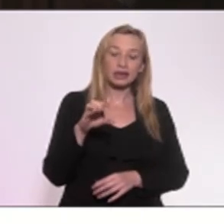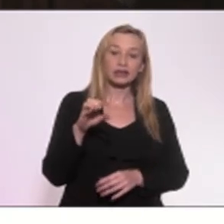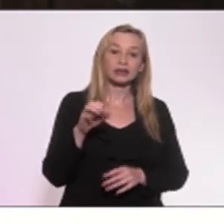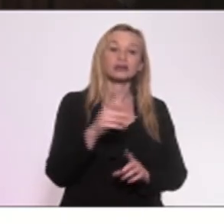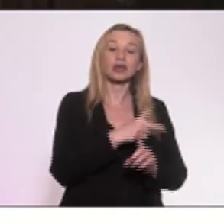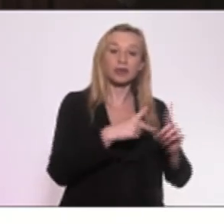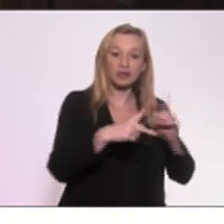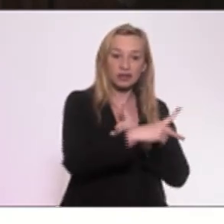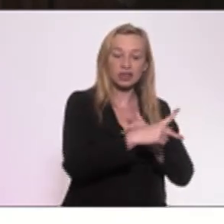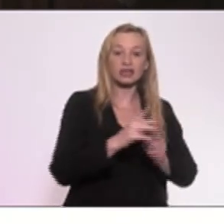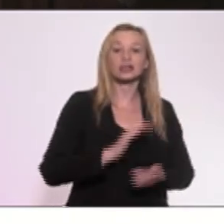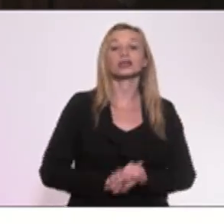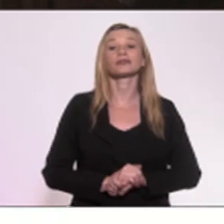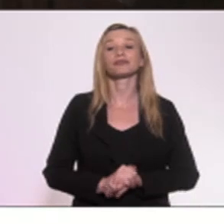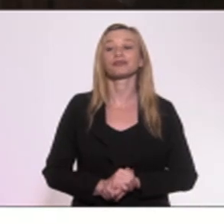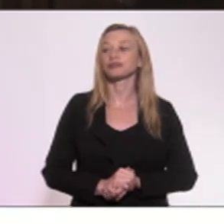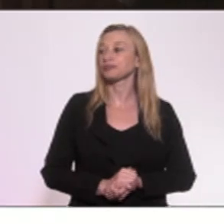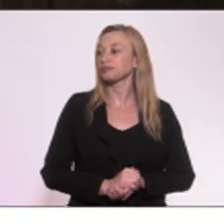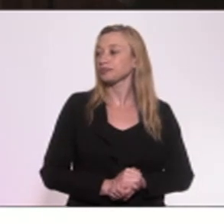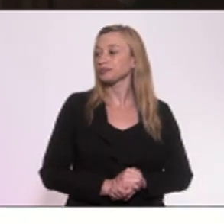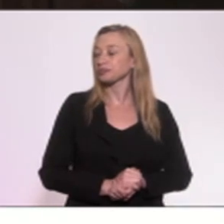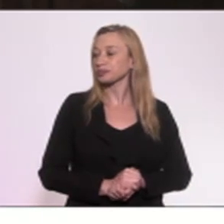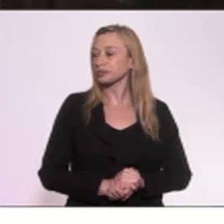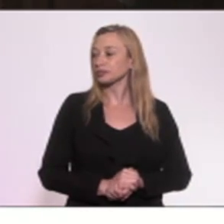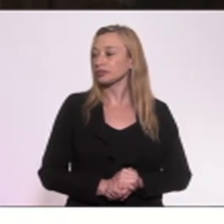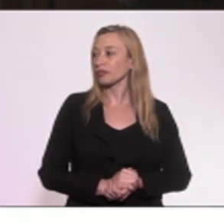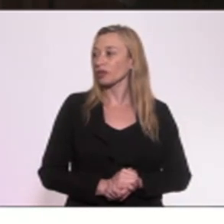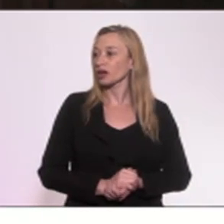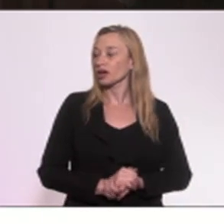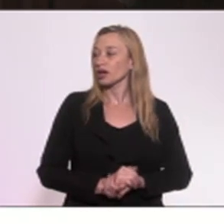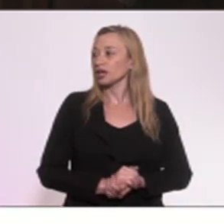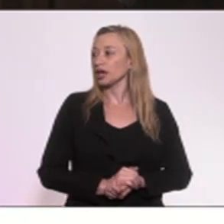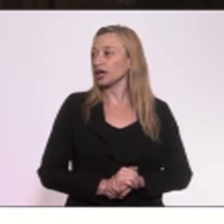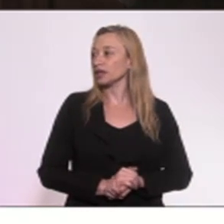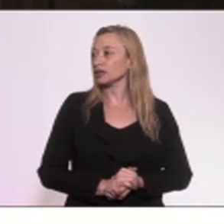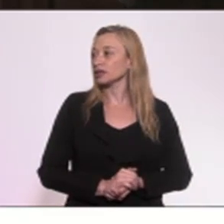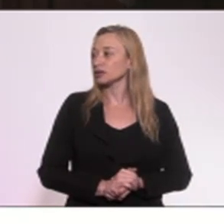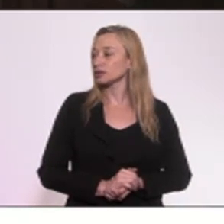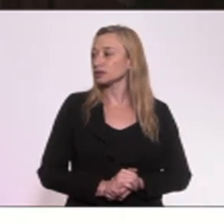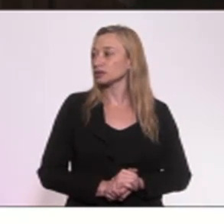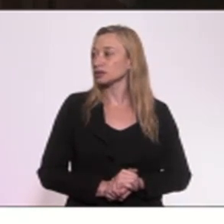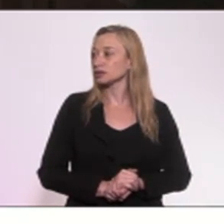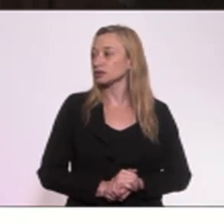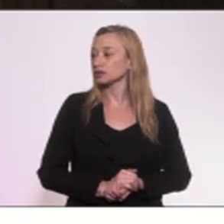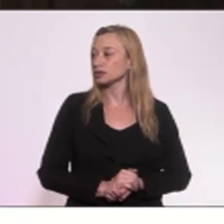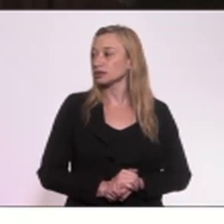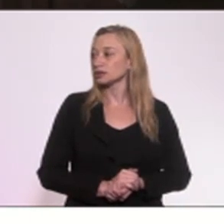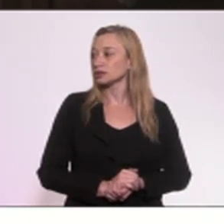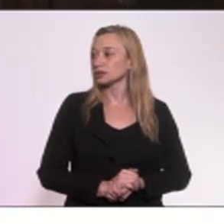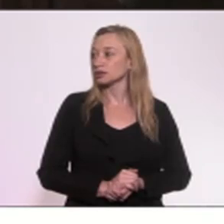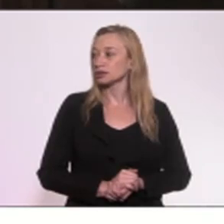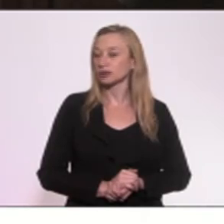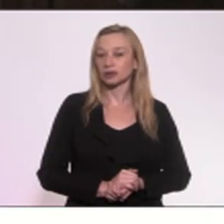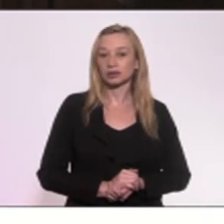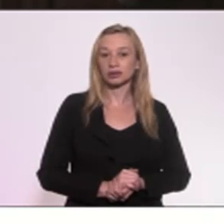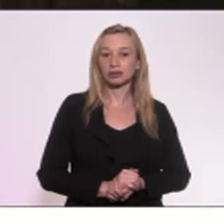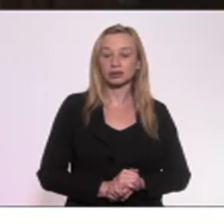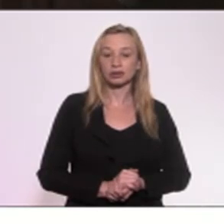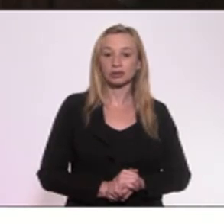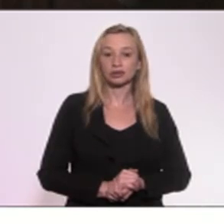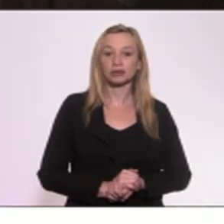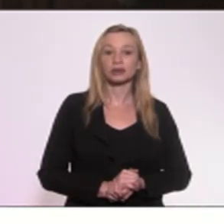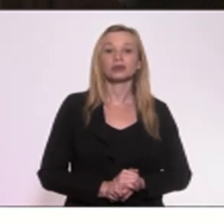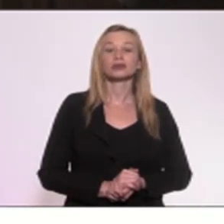sido aprovada pela Câmara. E será sancionada, possivelmente, em ato conjunto